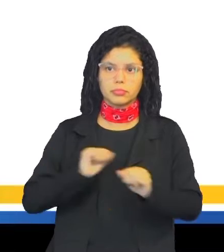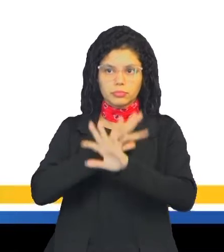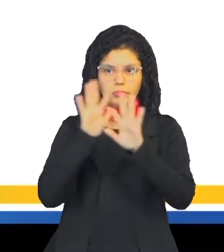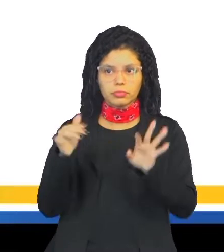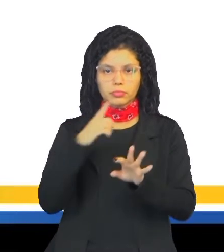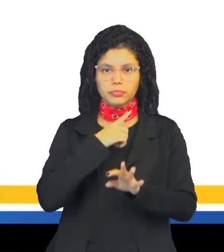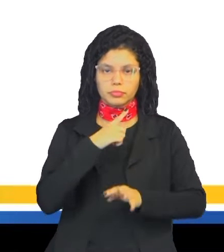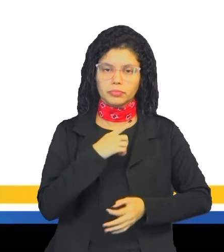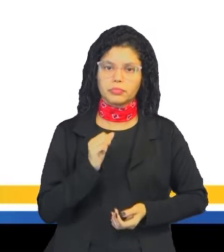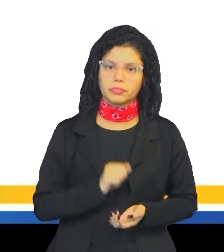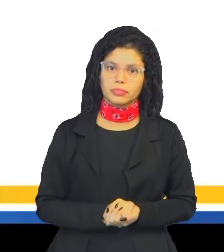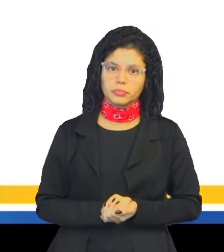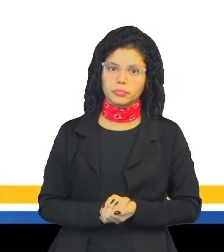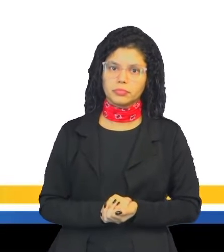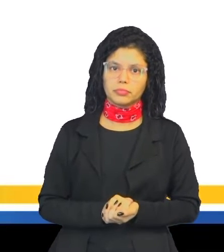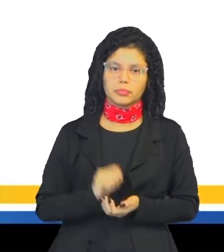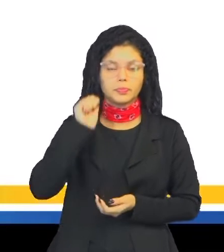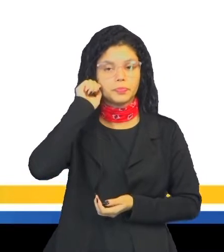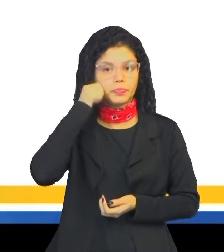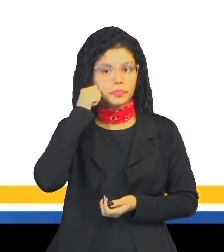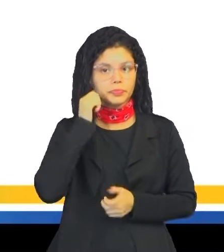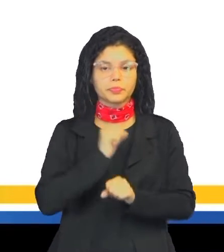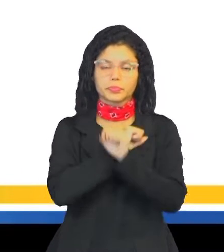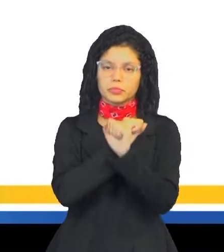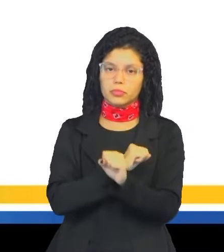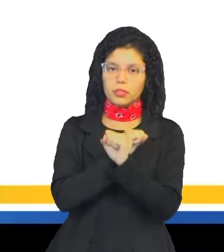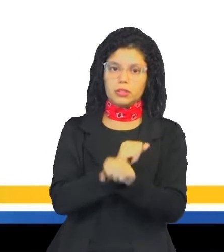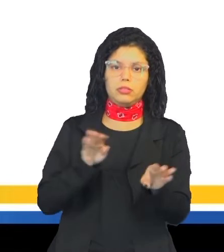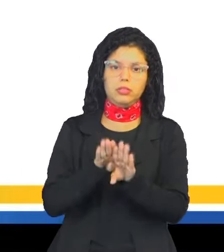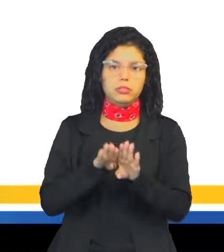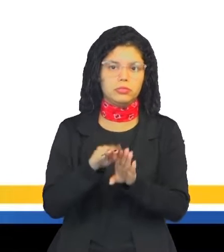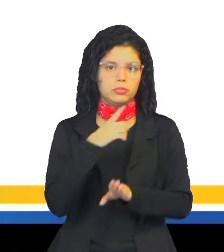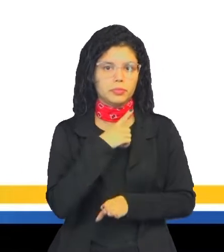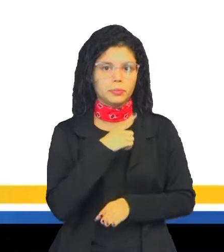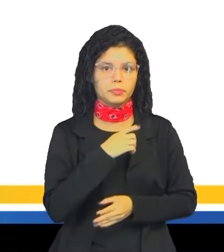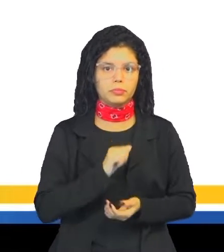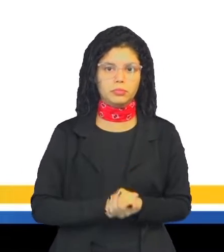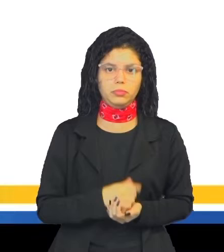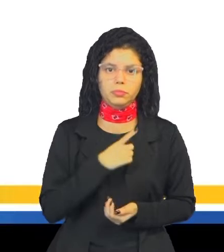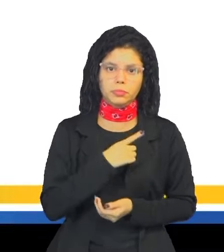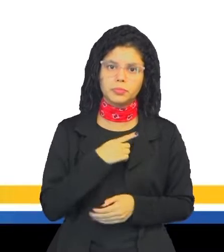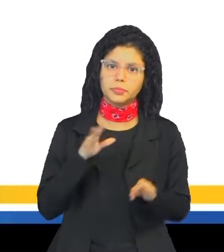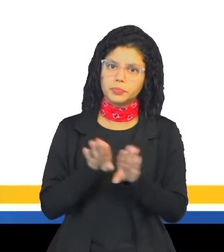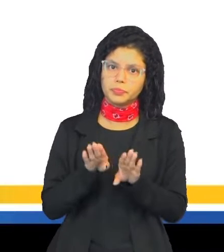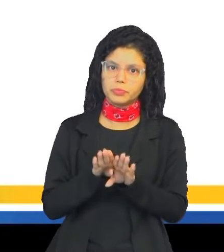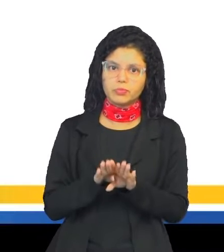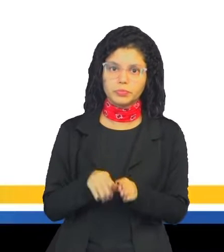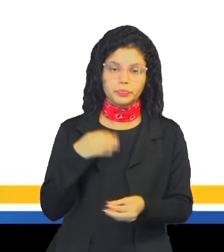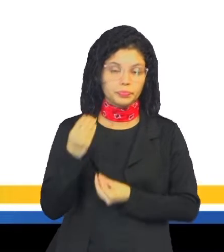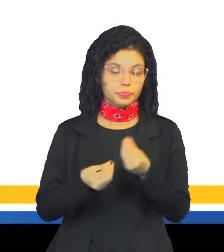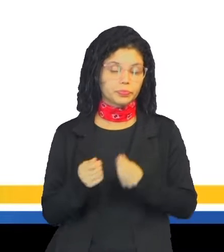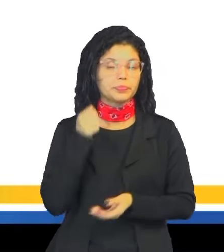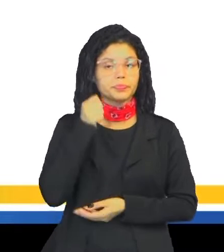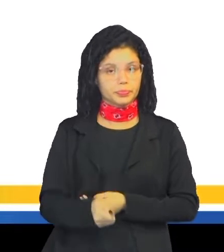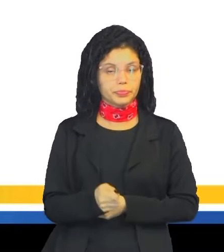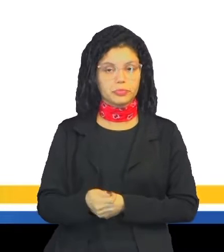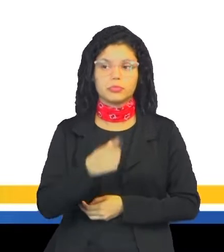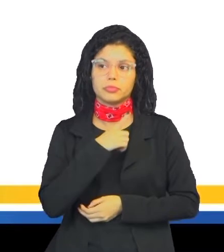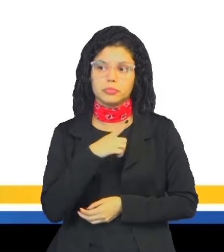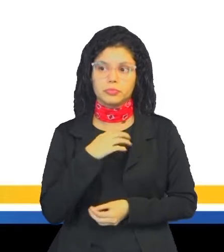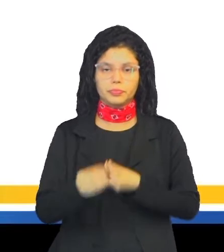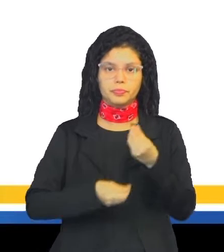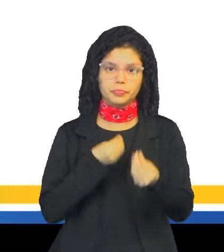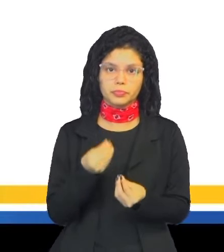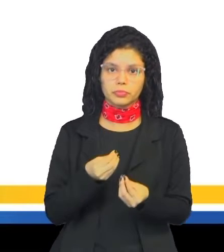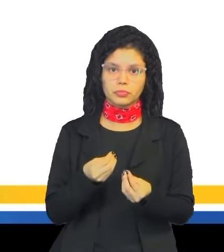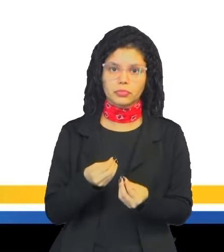claro, né, que esses negros que vinham escravizados, né, tinham mecanismos de resistência. A gente tem aí a